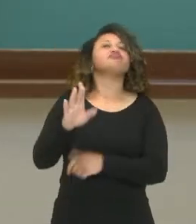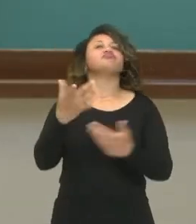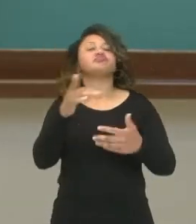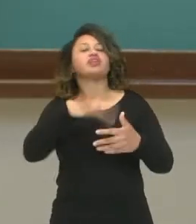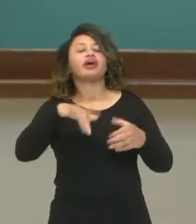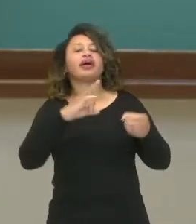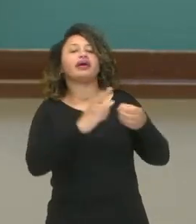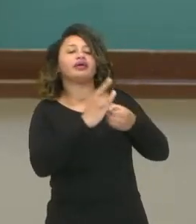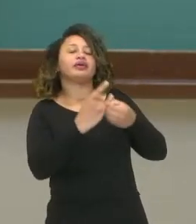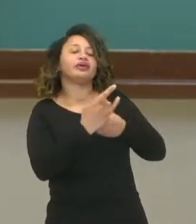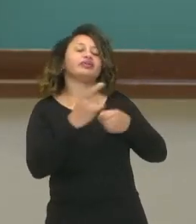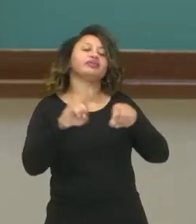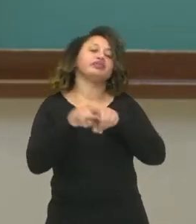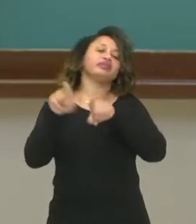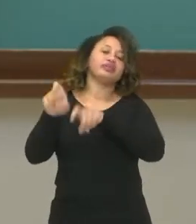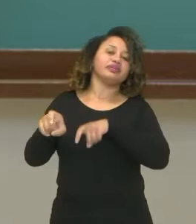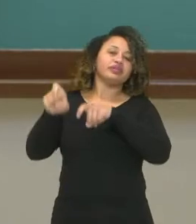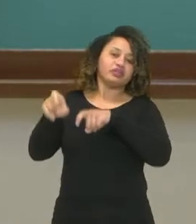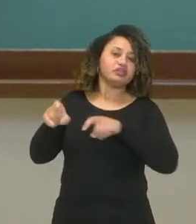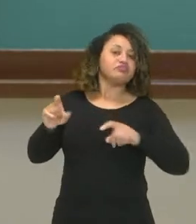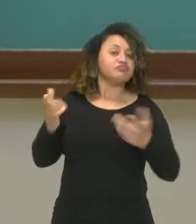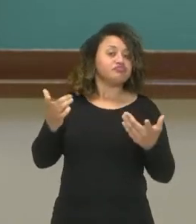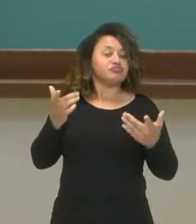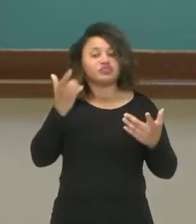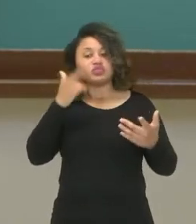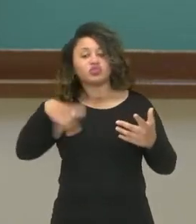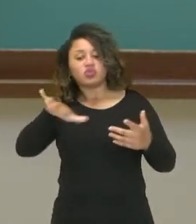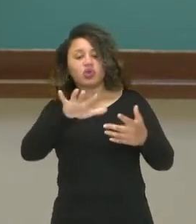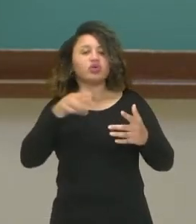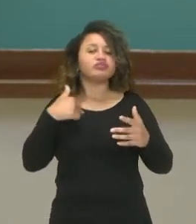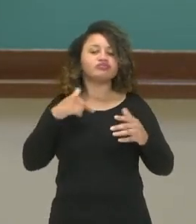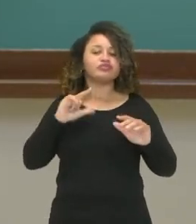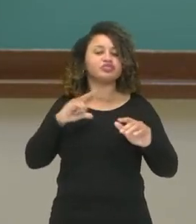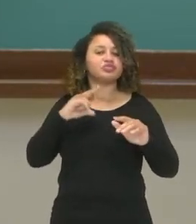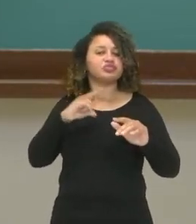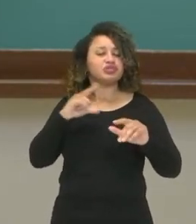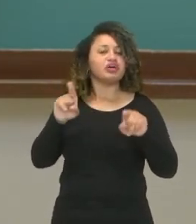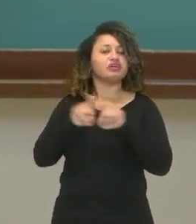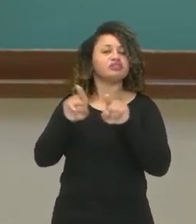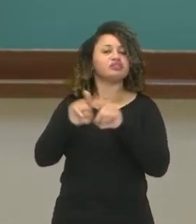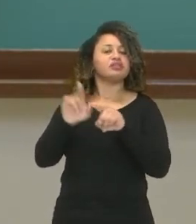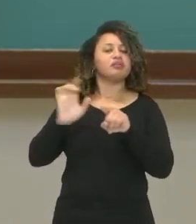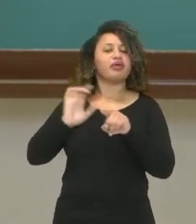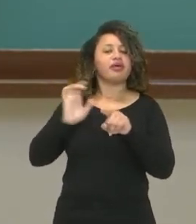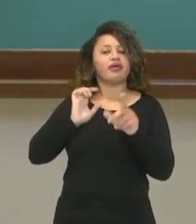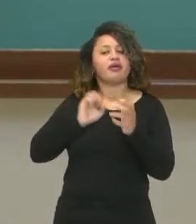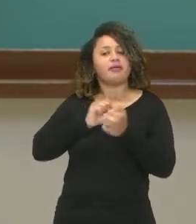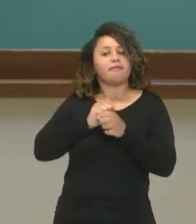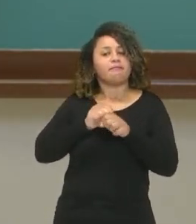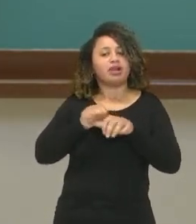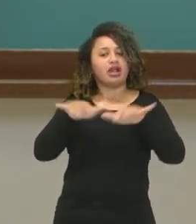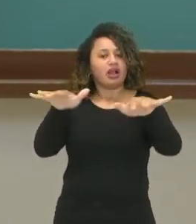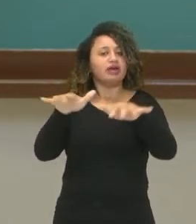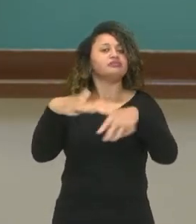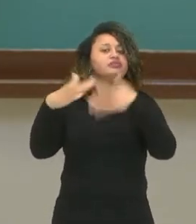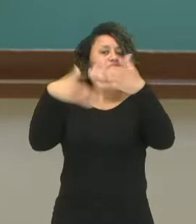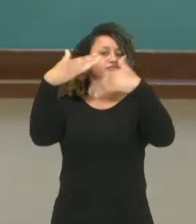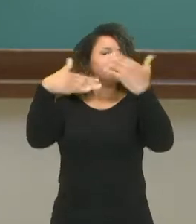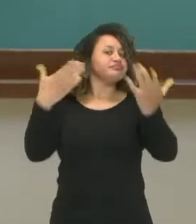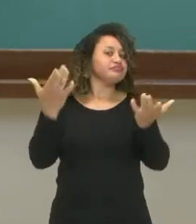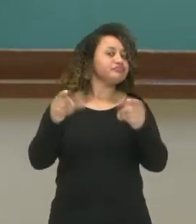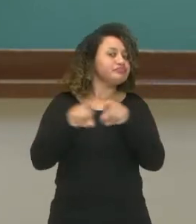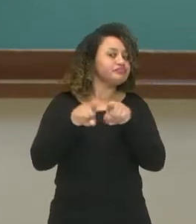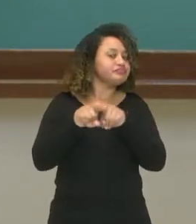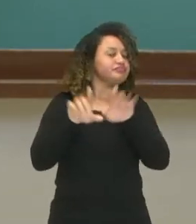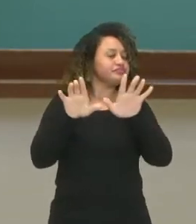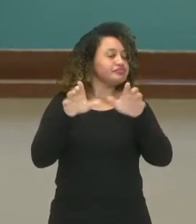urbana quanto rural, de todas as regiões, foram atendidas de maneira igual por essa riqueza que estava chegando, esse desenvolvimentismo? Vamos